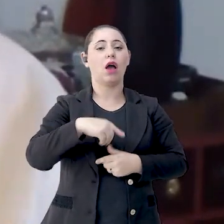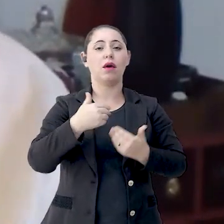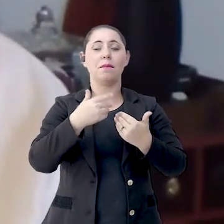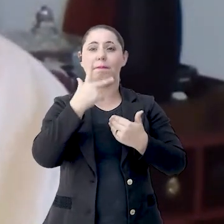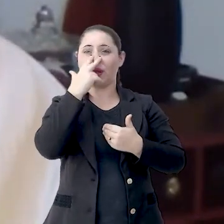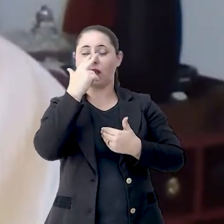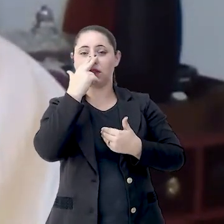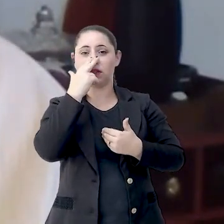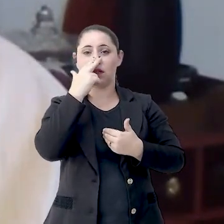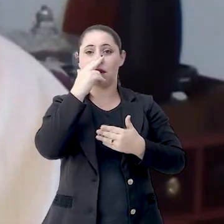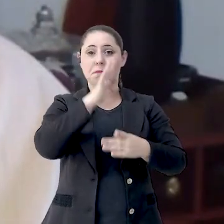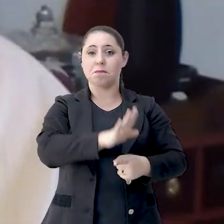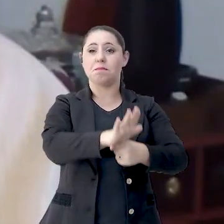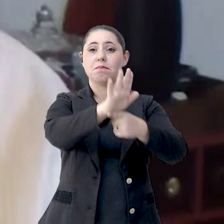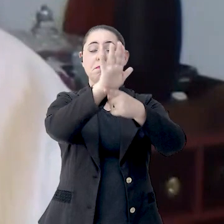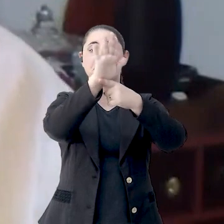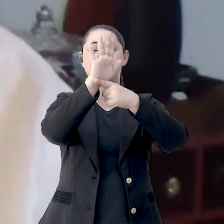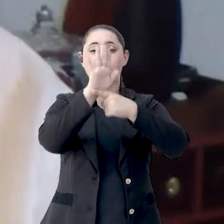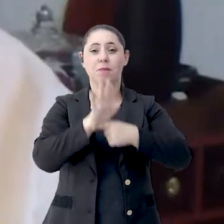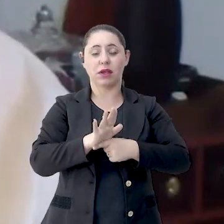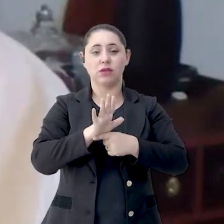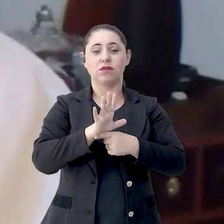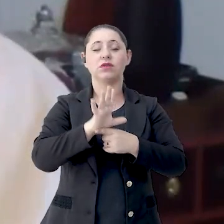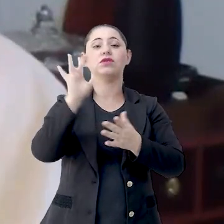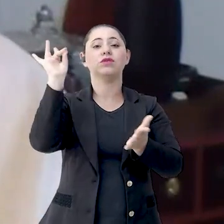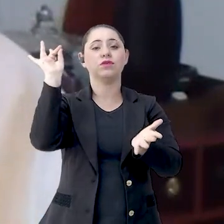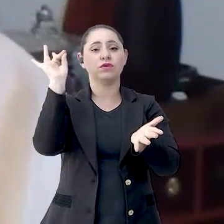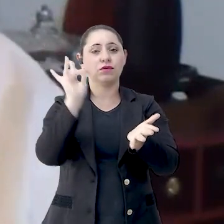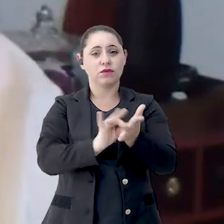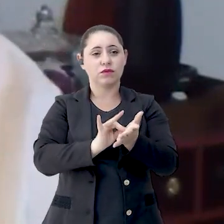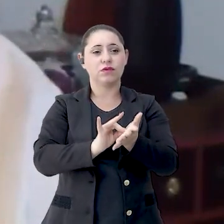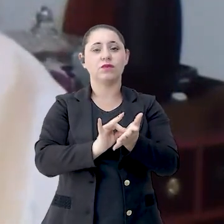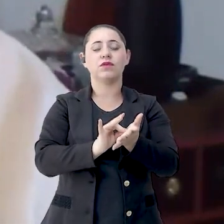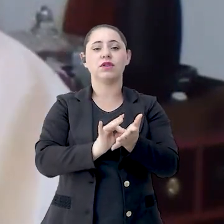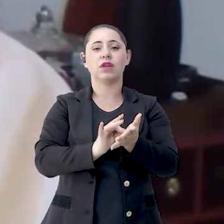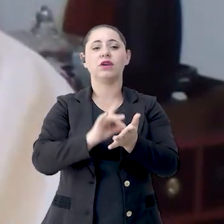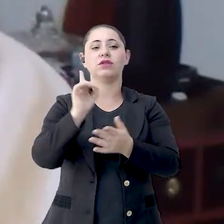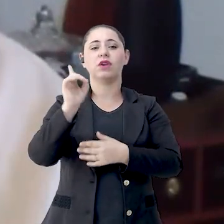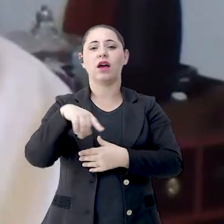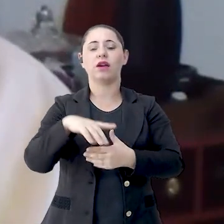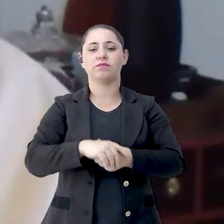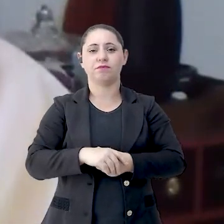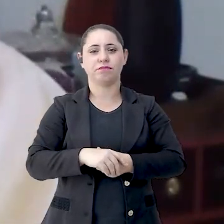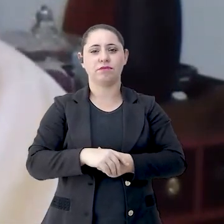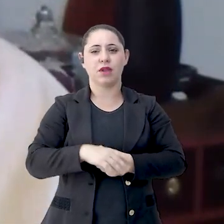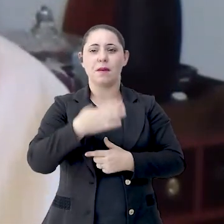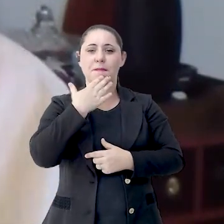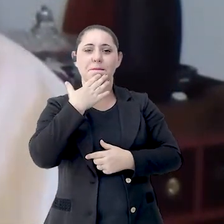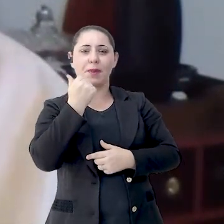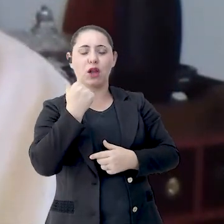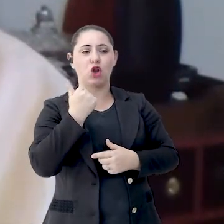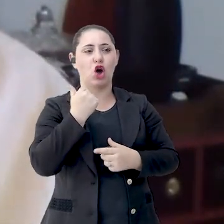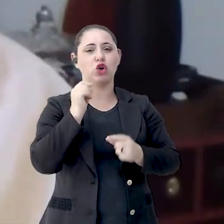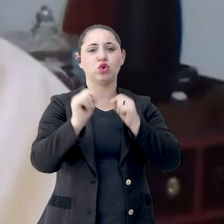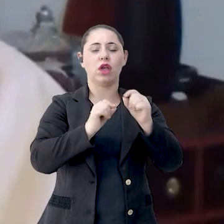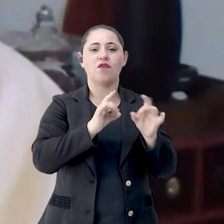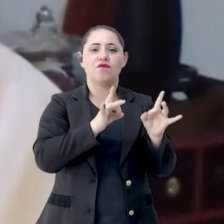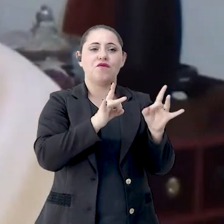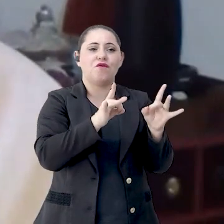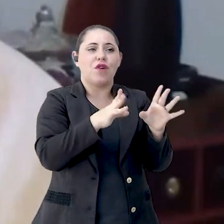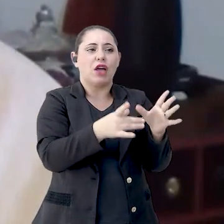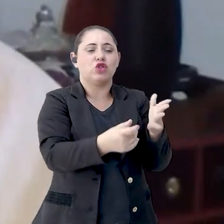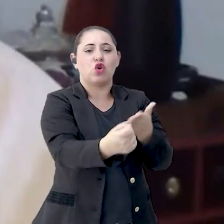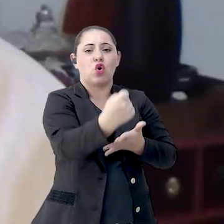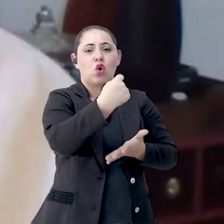de competitividade do nosso agronegócio, ganhos comerciais, possibilidade de fomento do turismo, possibilidade de geração